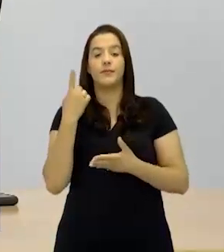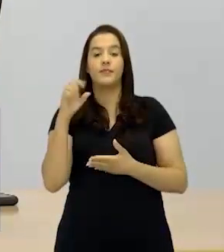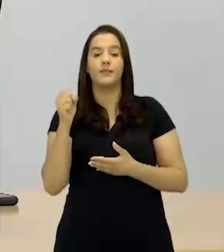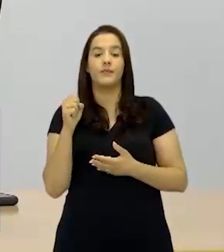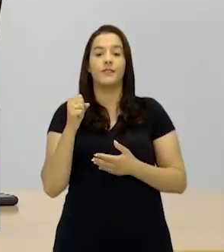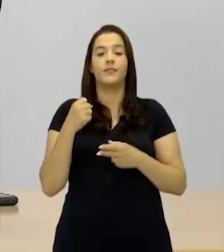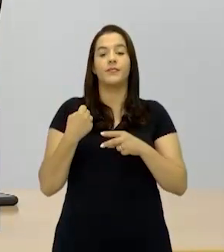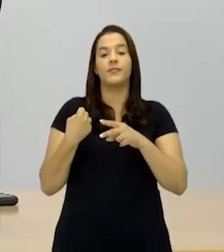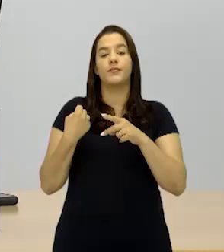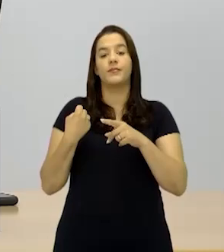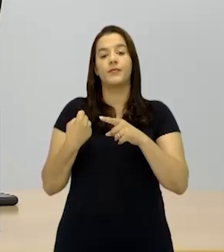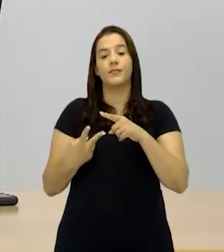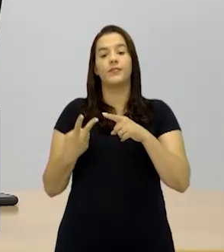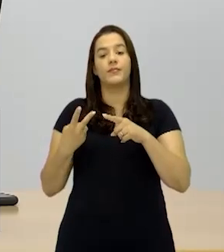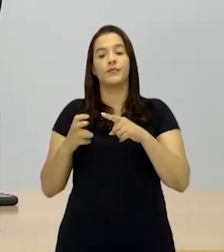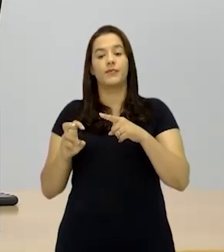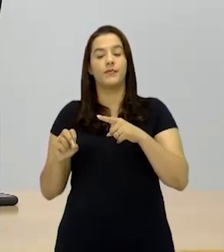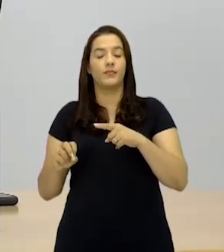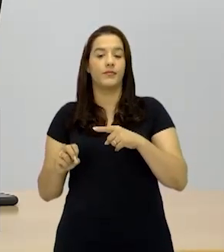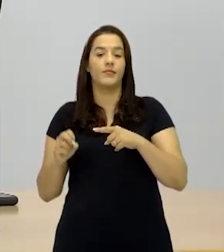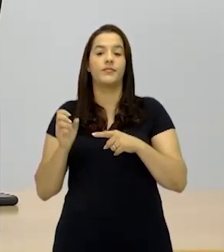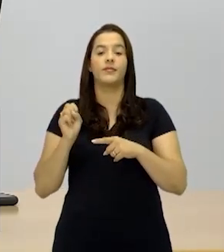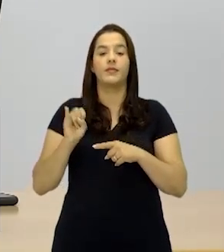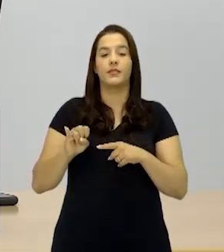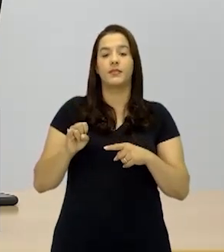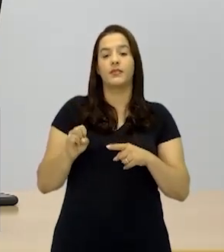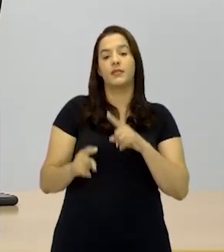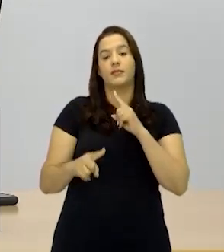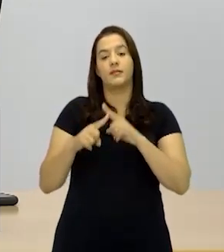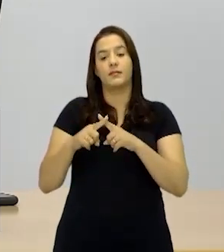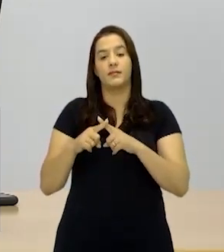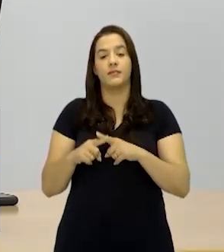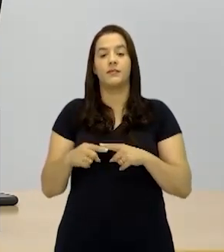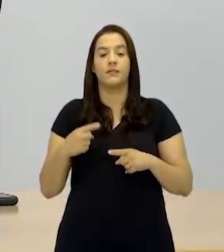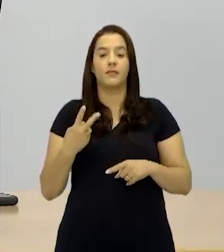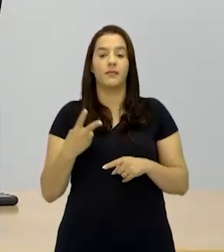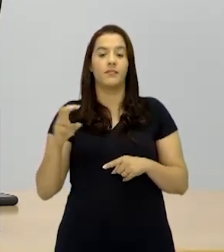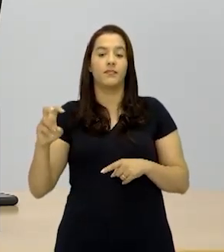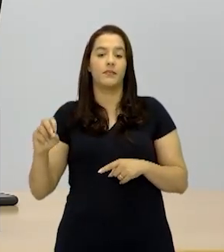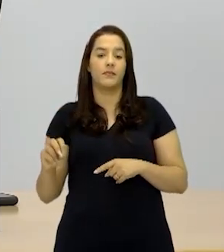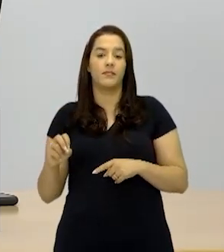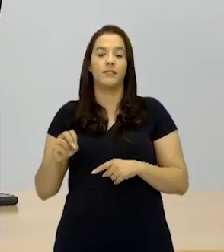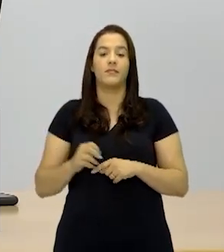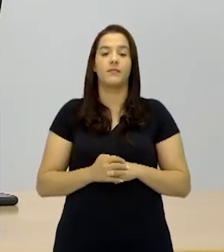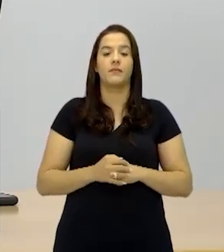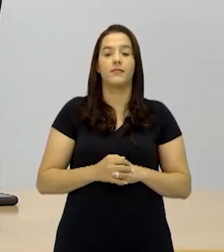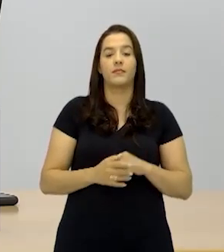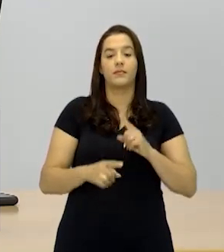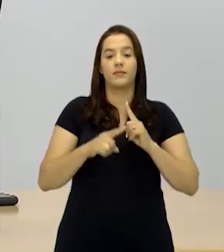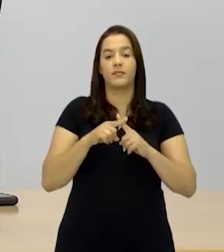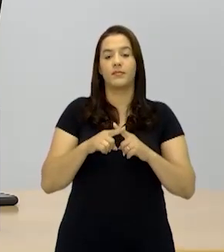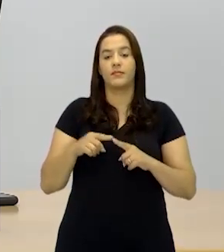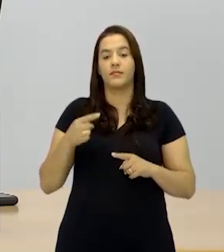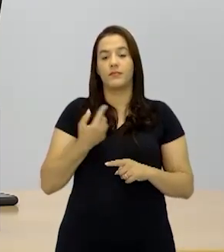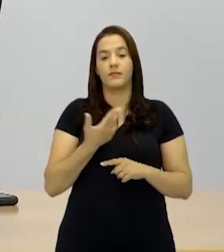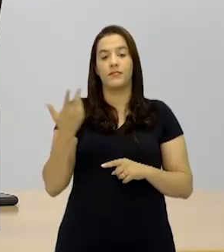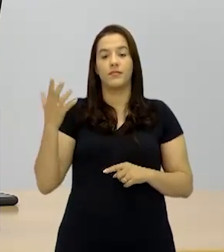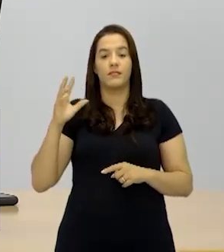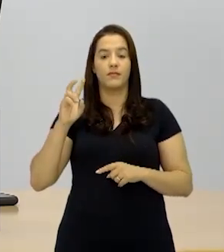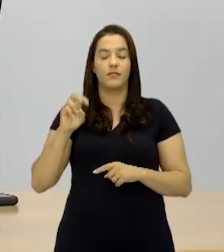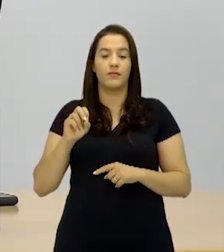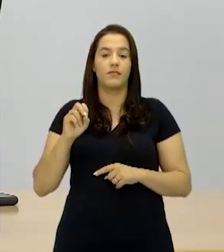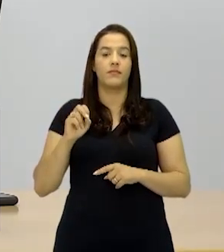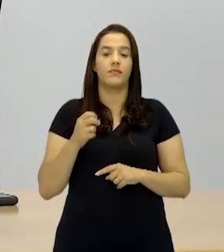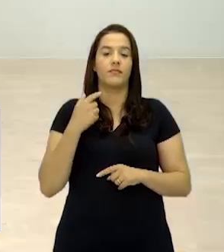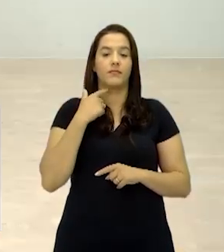18 ou 250 avos? Porque se você multiplicar por 10 embaixo, vai virar 250, né, Tony? Exatamente. Mas em cima ficaria 20, né?